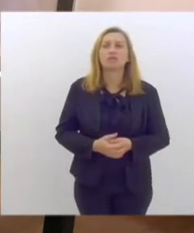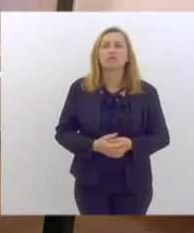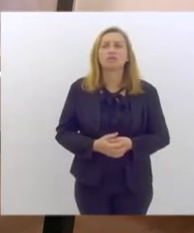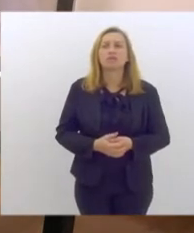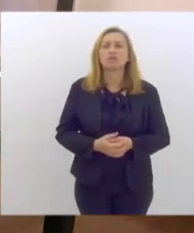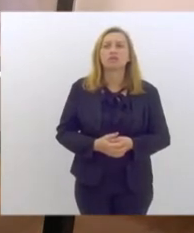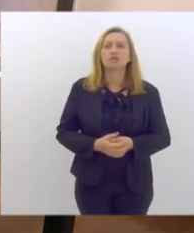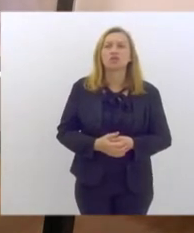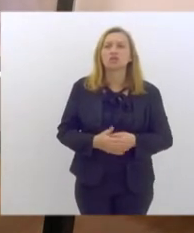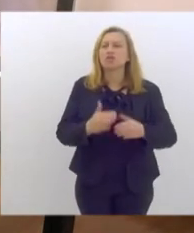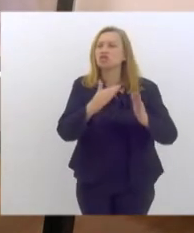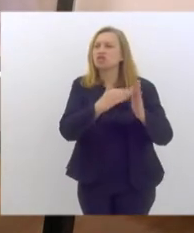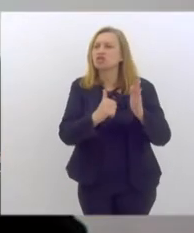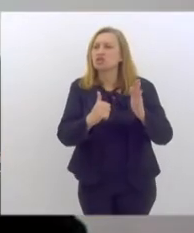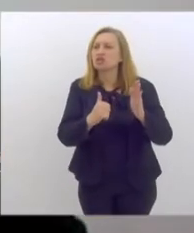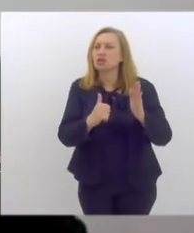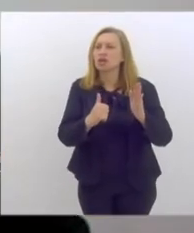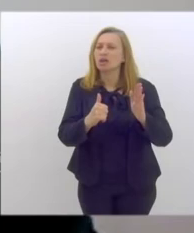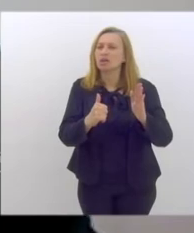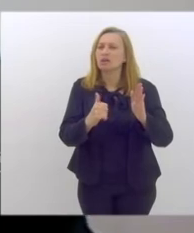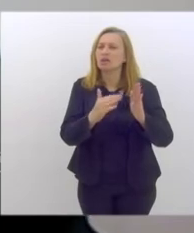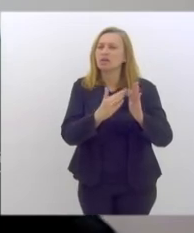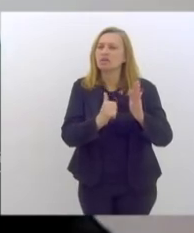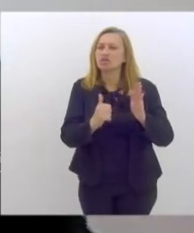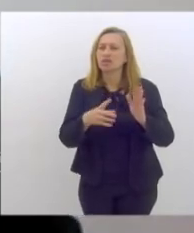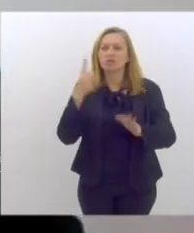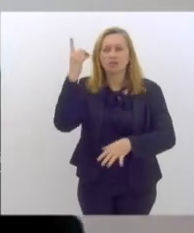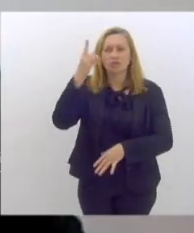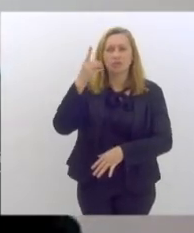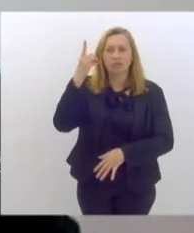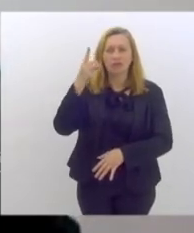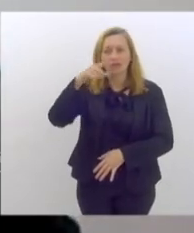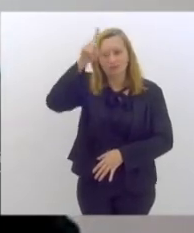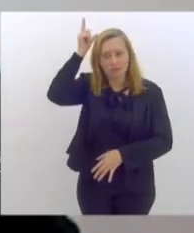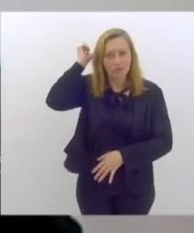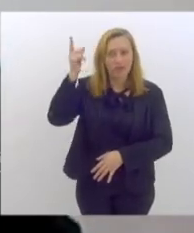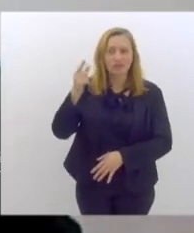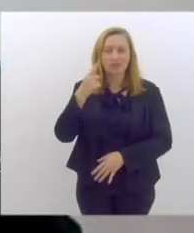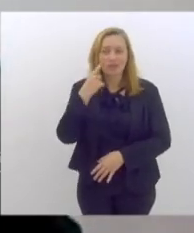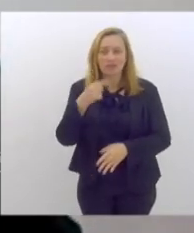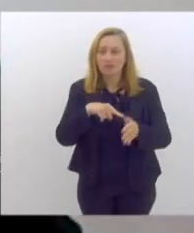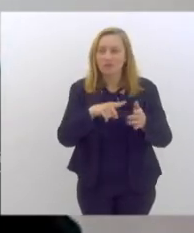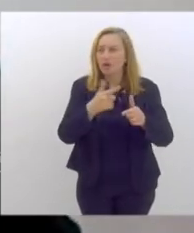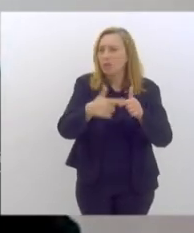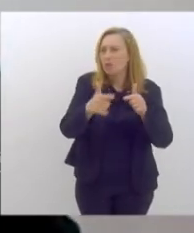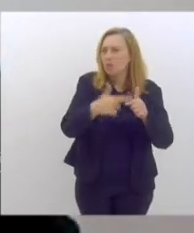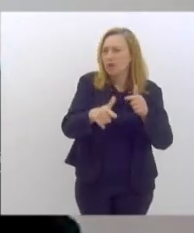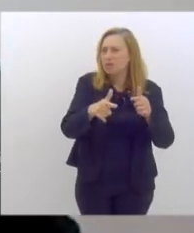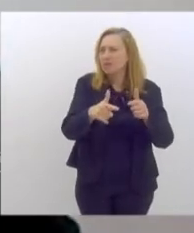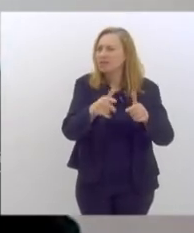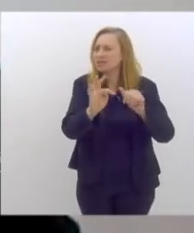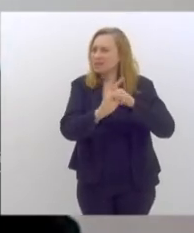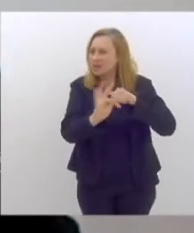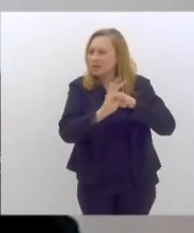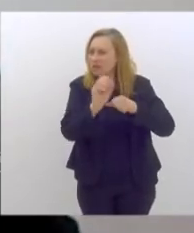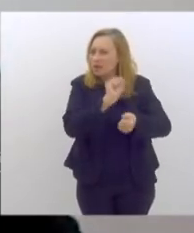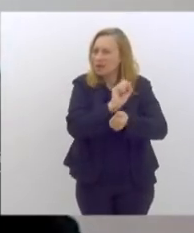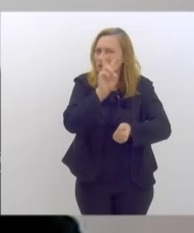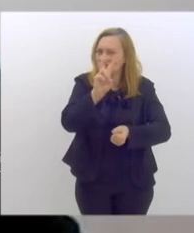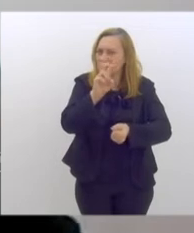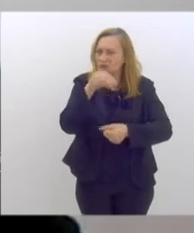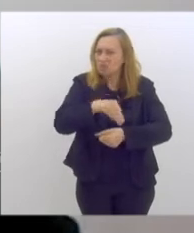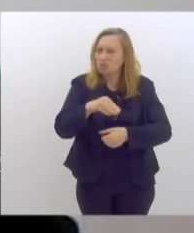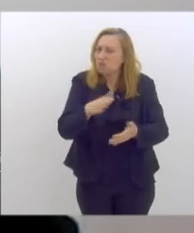piada a gente já dava o pessoal havia olhando assim quando avisa bacellar do lado tá com problema técnica vamos aguardar 5 minutos